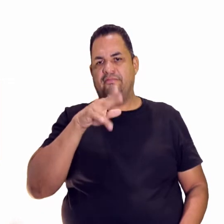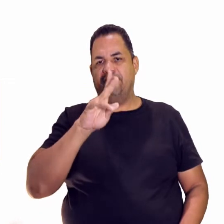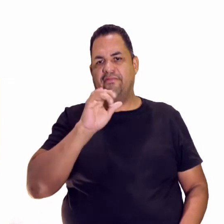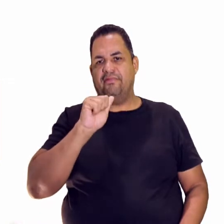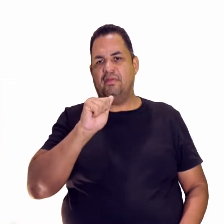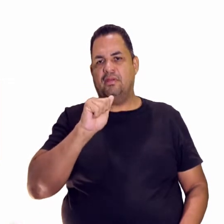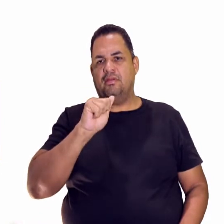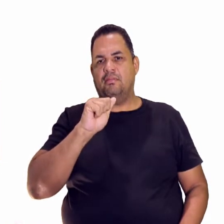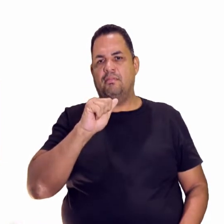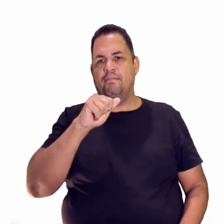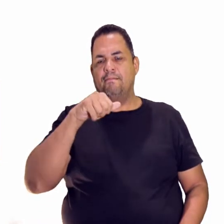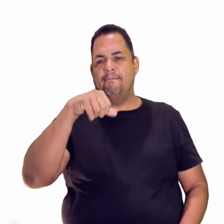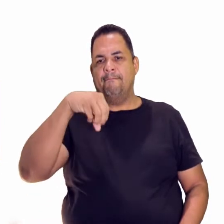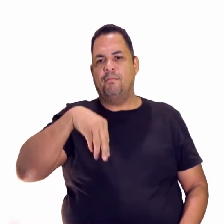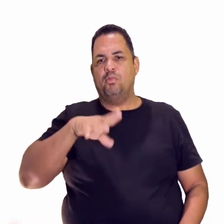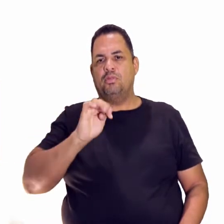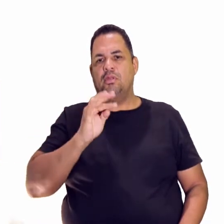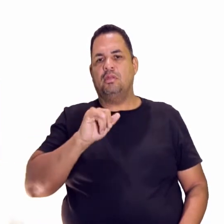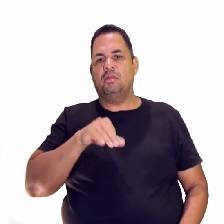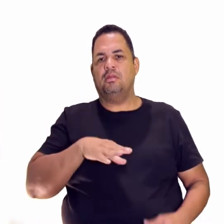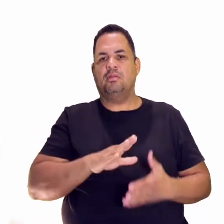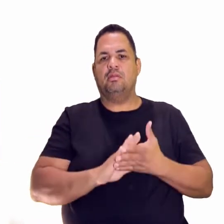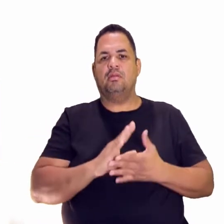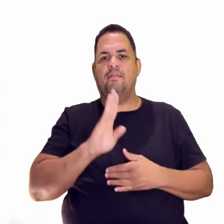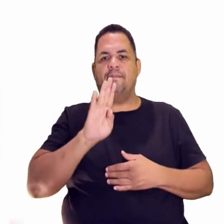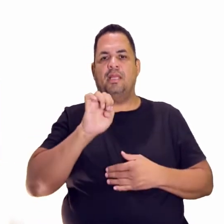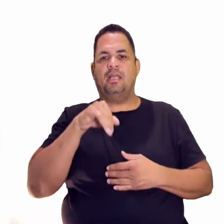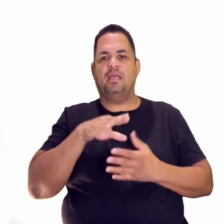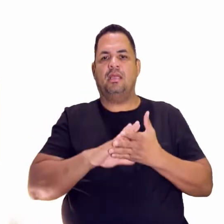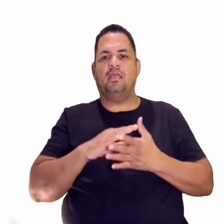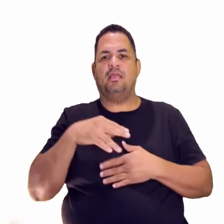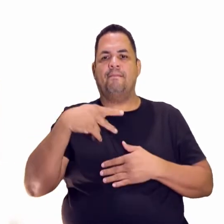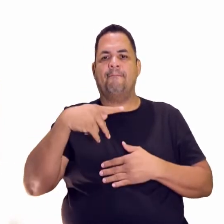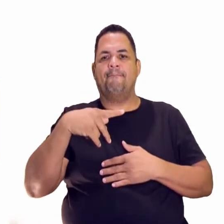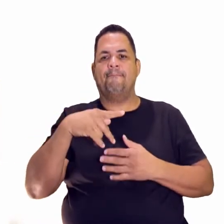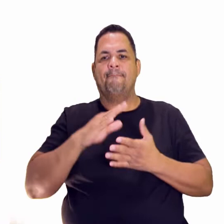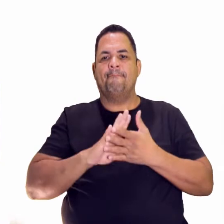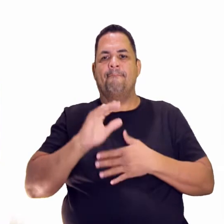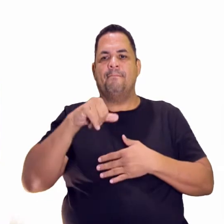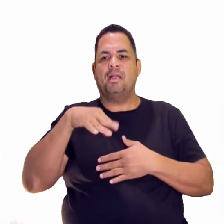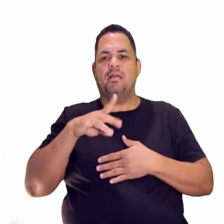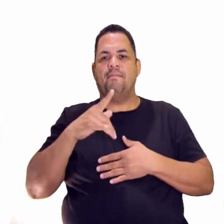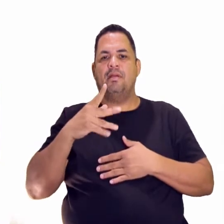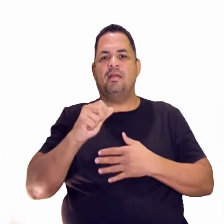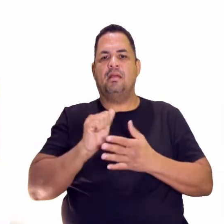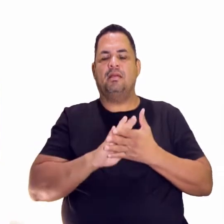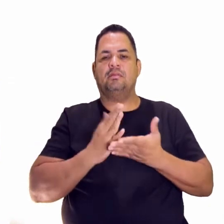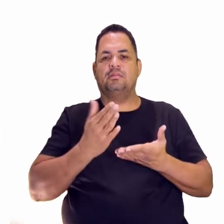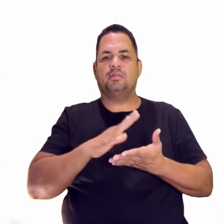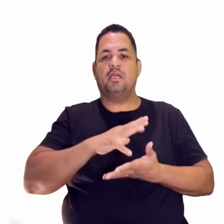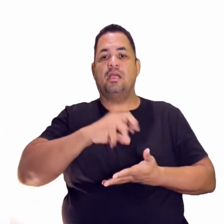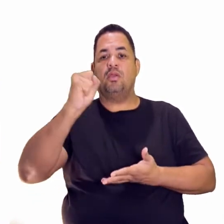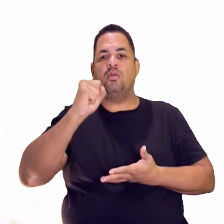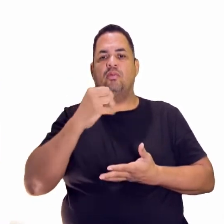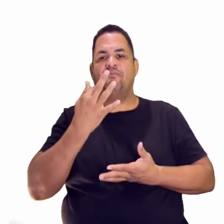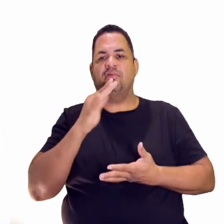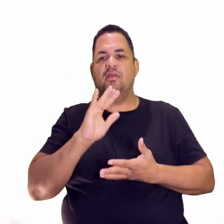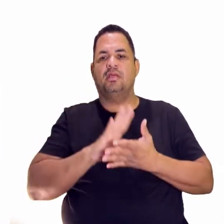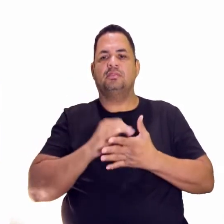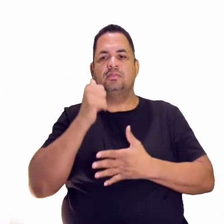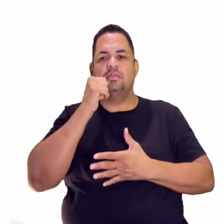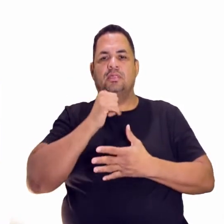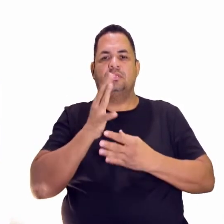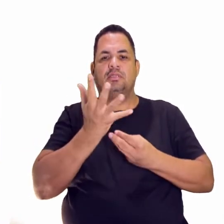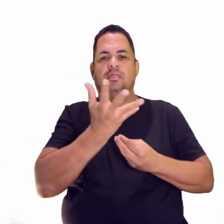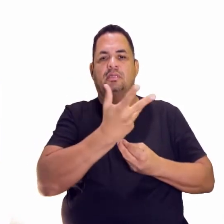esteve em Belém e Macapá também e ganhou também um prêmio Funarte de Mulheres nas Artes em